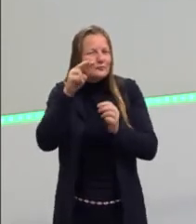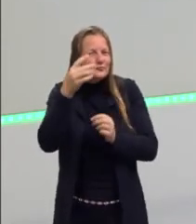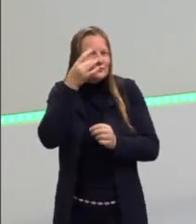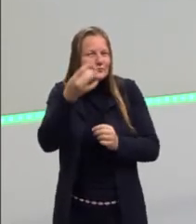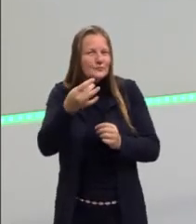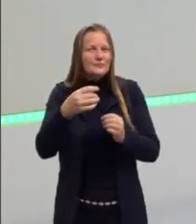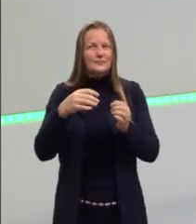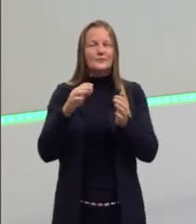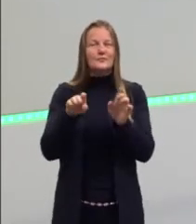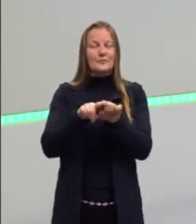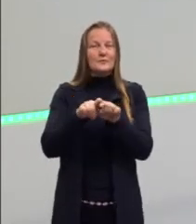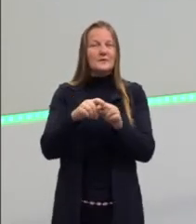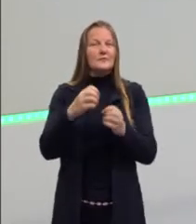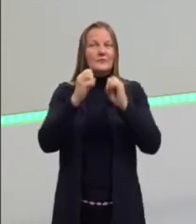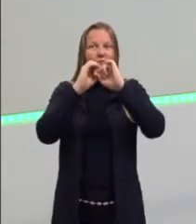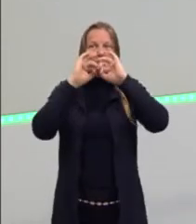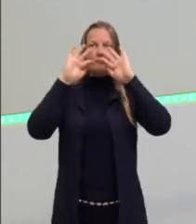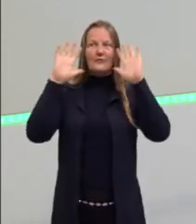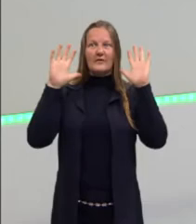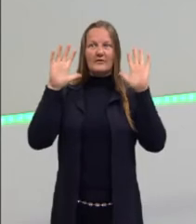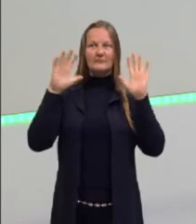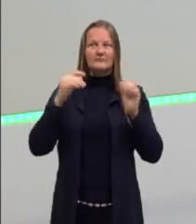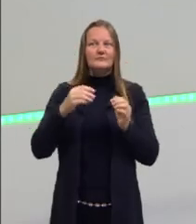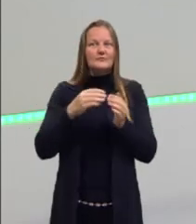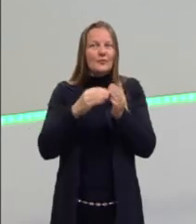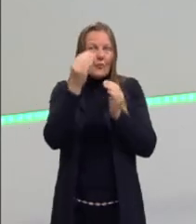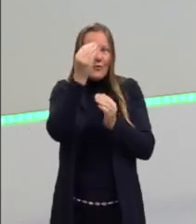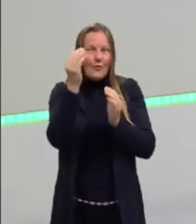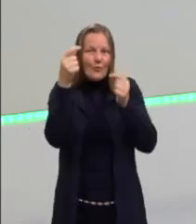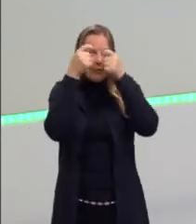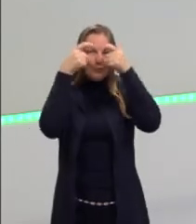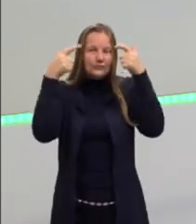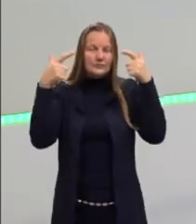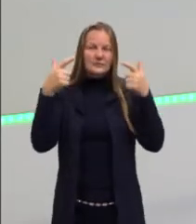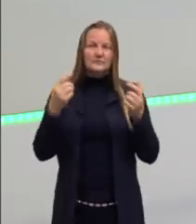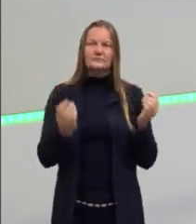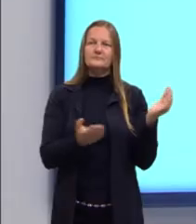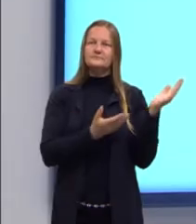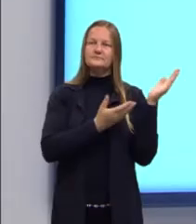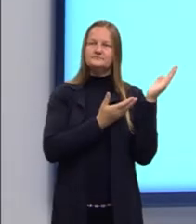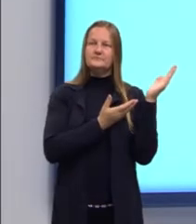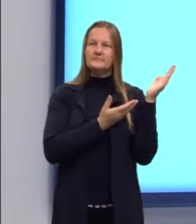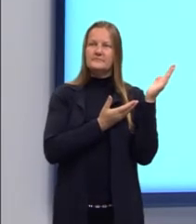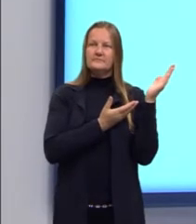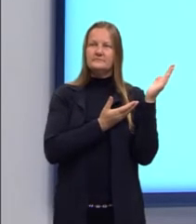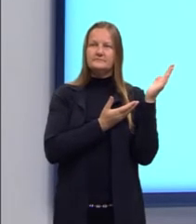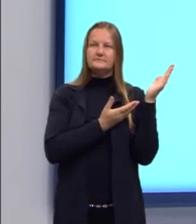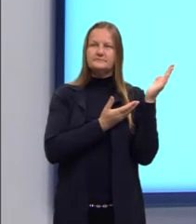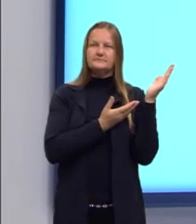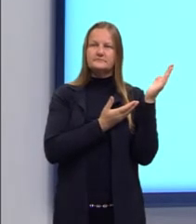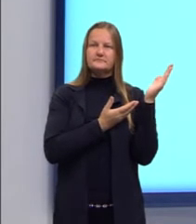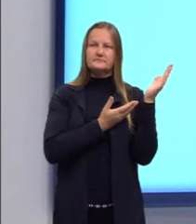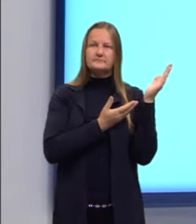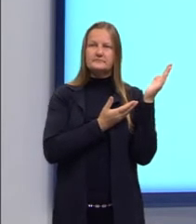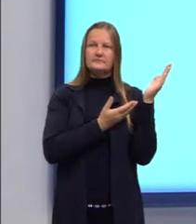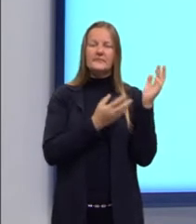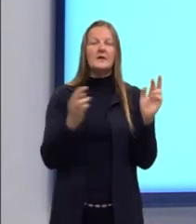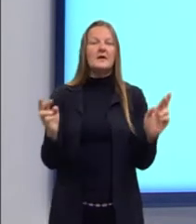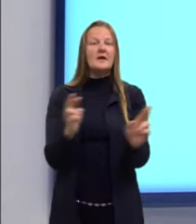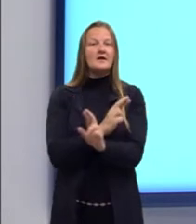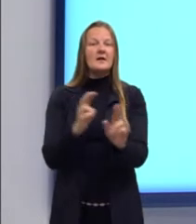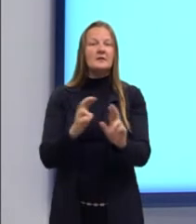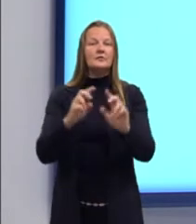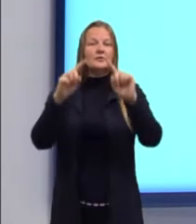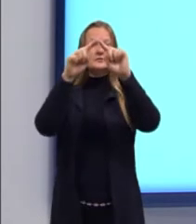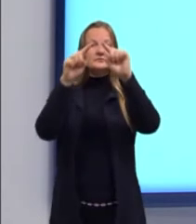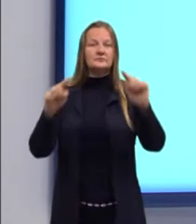essa aula prática tudo bem claro aí para vocês então nós vamos agora dar continuidade vendo ainda as